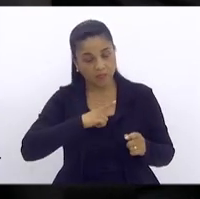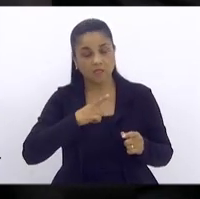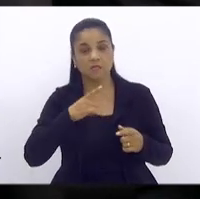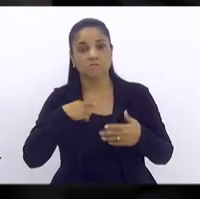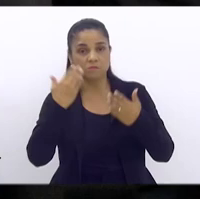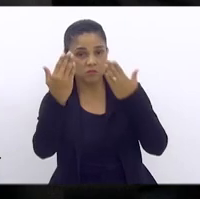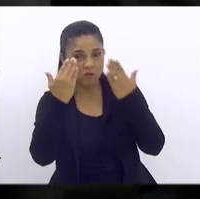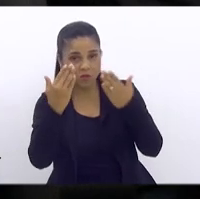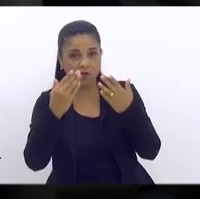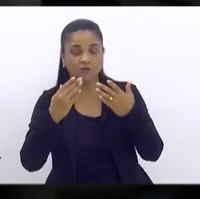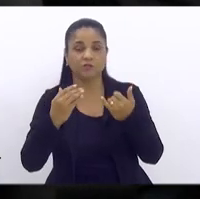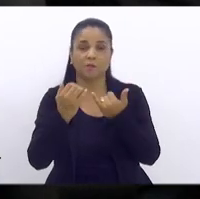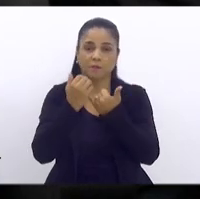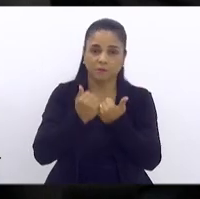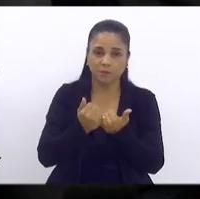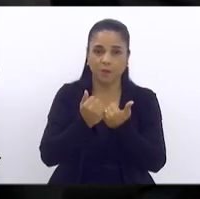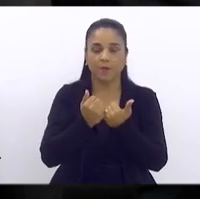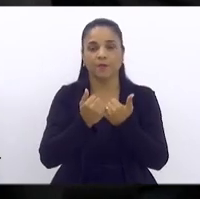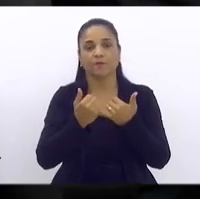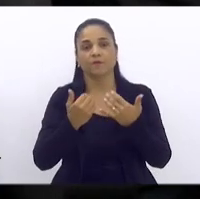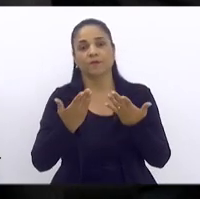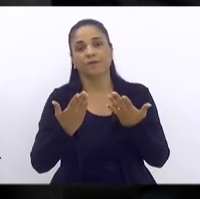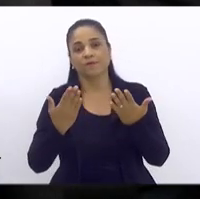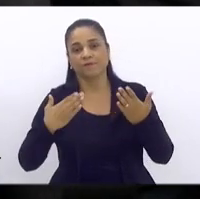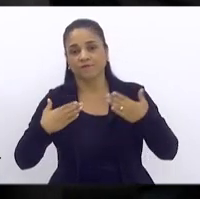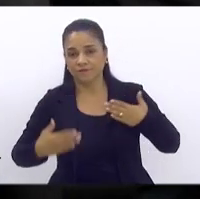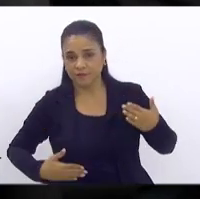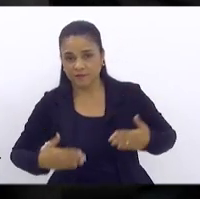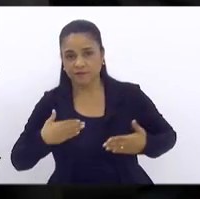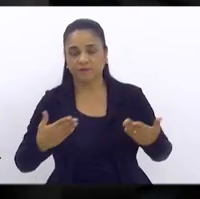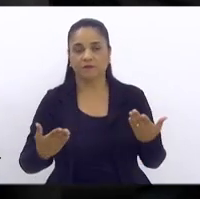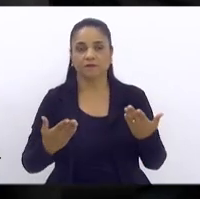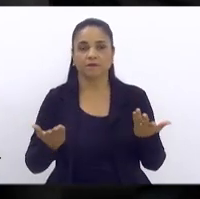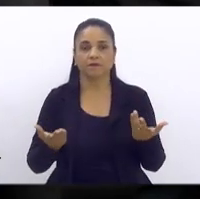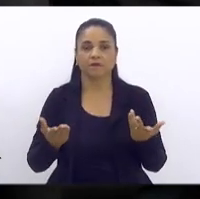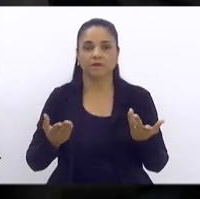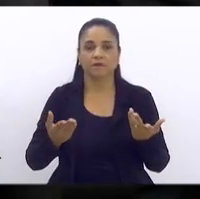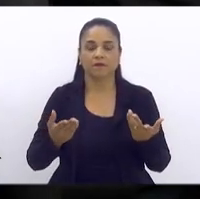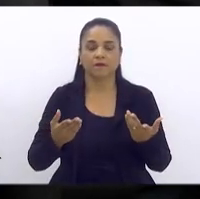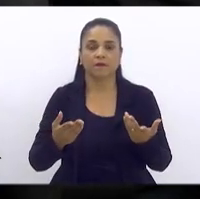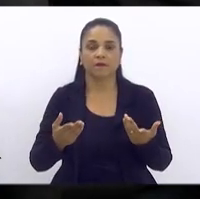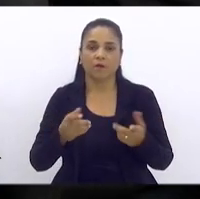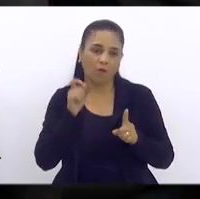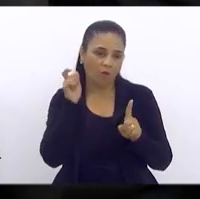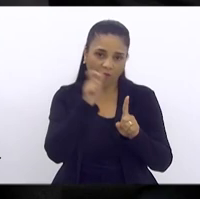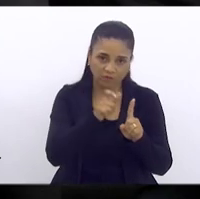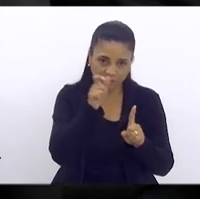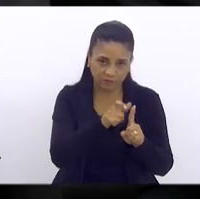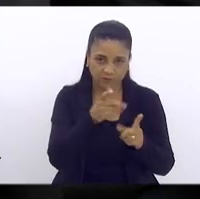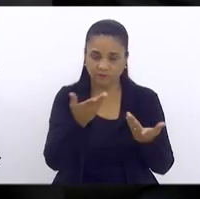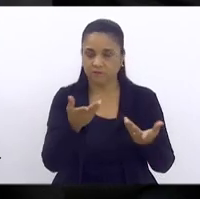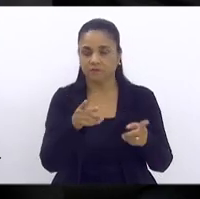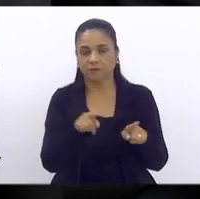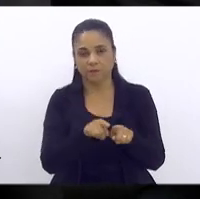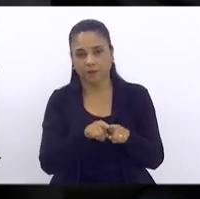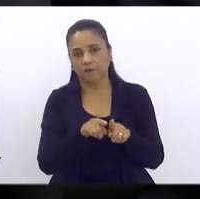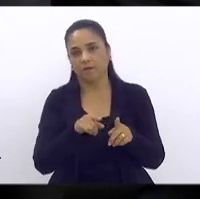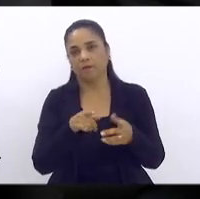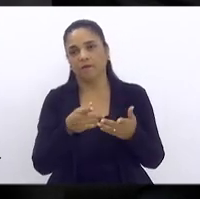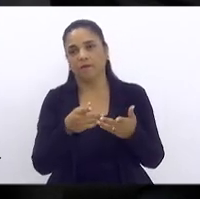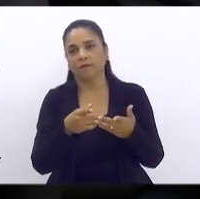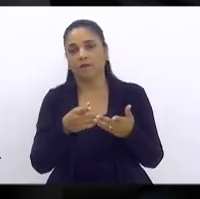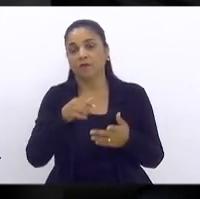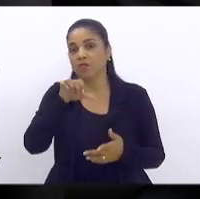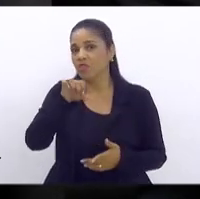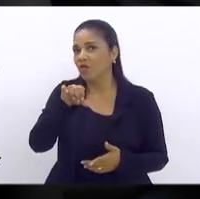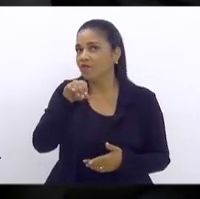sexual, patrimonial ou moral da ofendida. E a gente também tinha muito isso, né, de medidas protetivas, prazo muito exíguo, né,